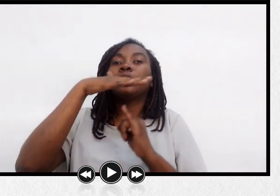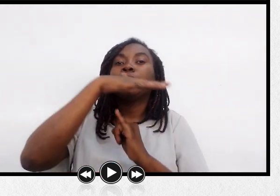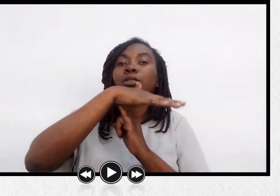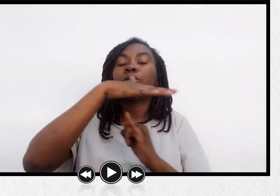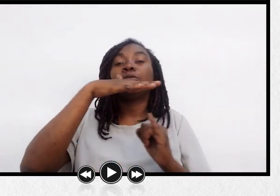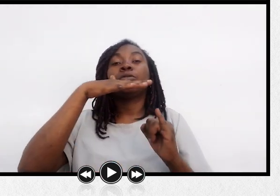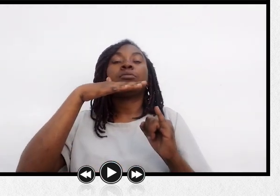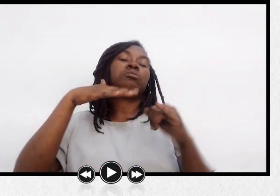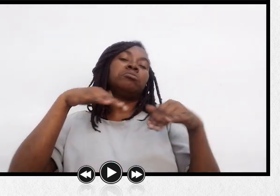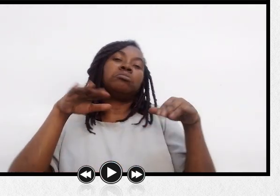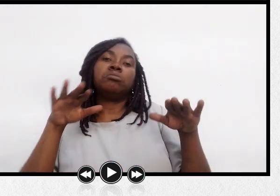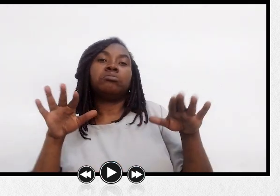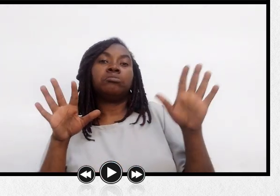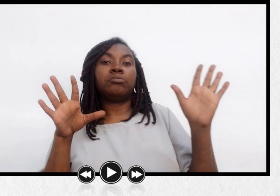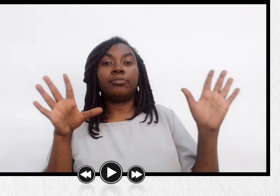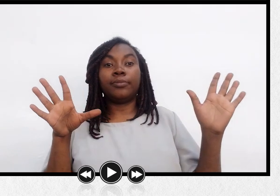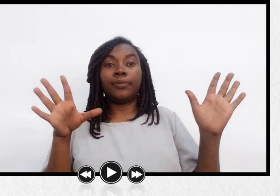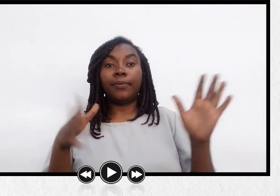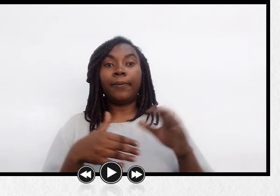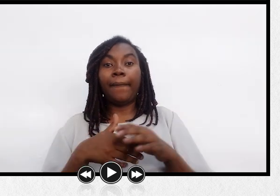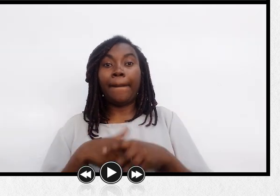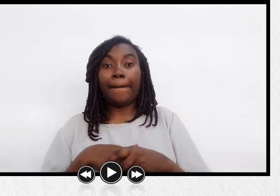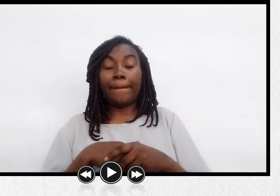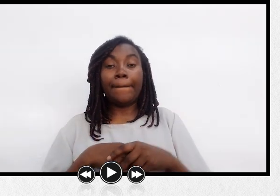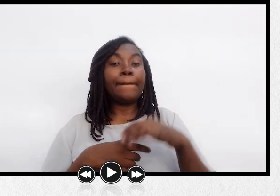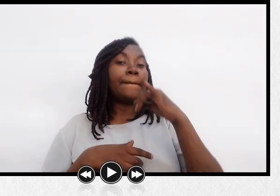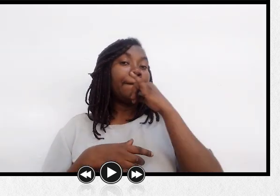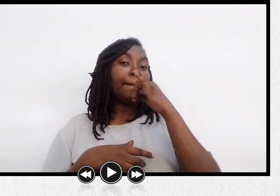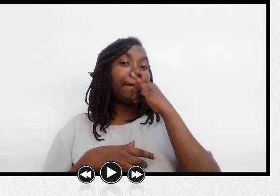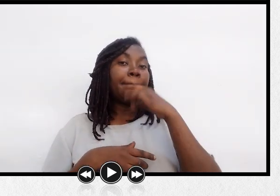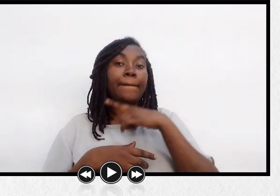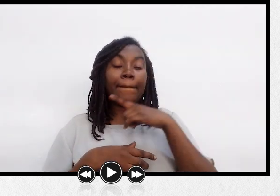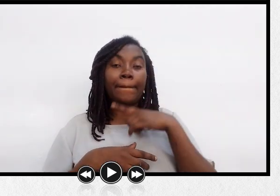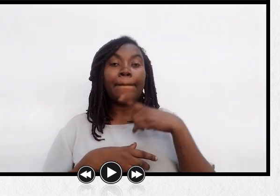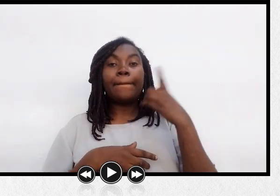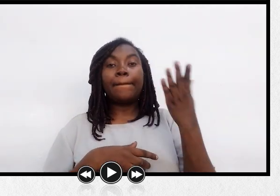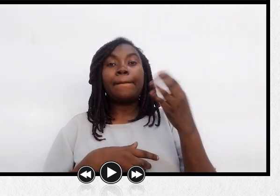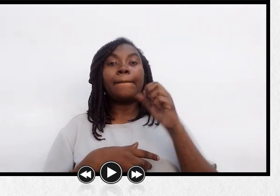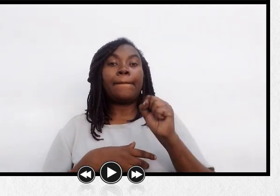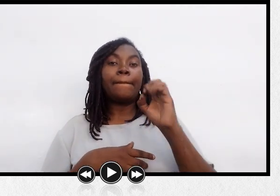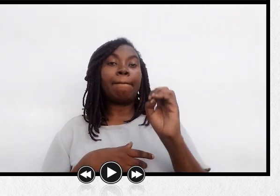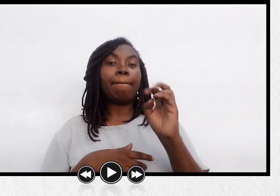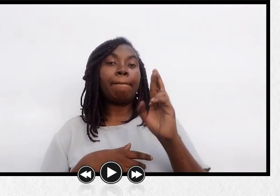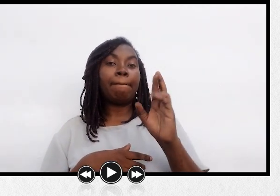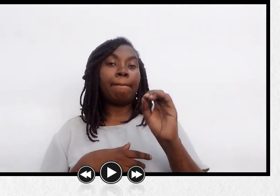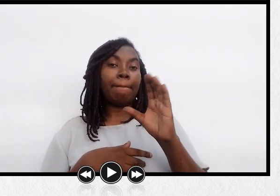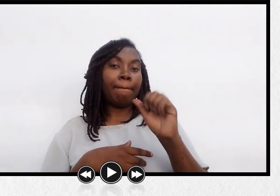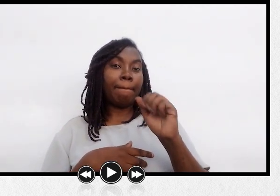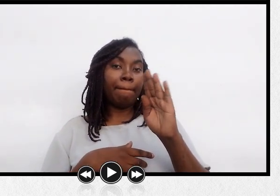instituto. Enfim, por exemplo, nós temos um comitê de Sorocaba, algumas